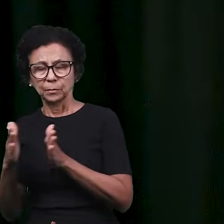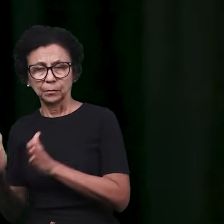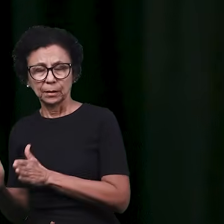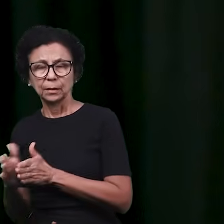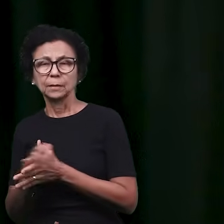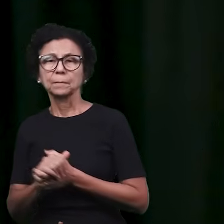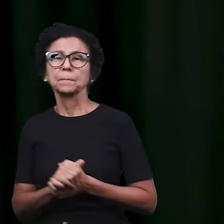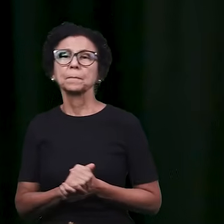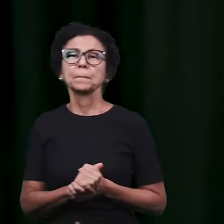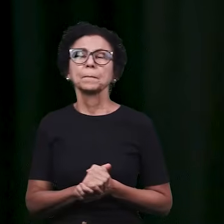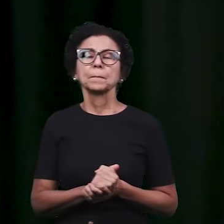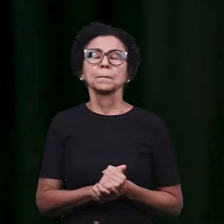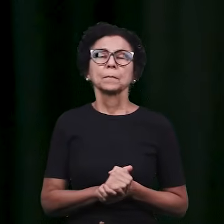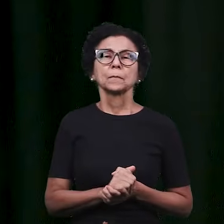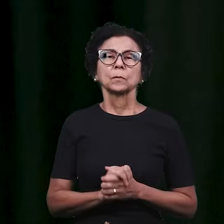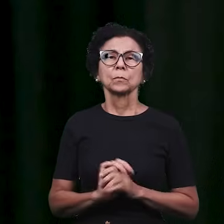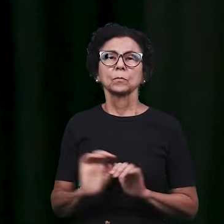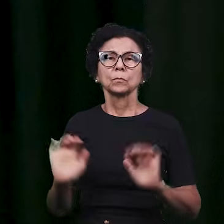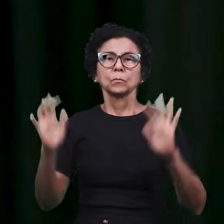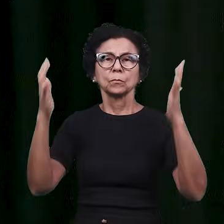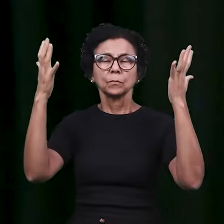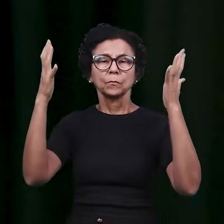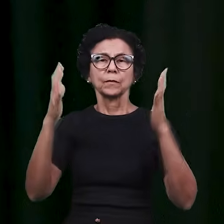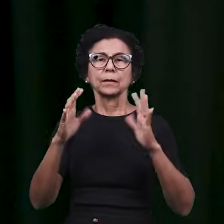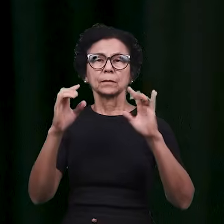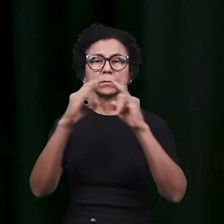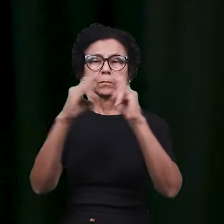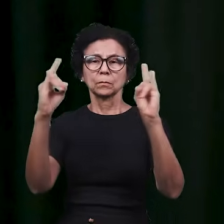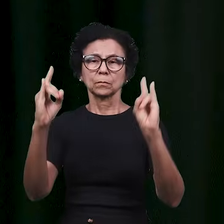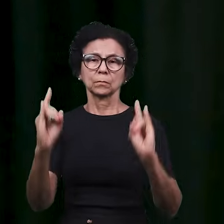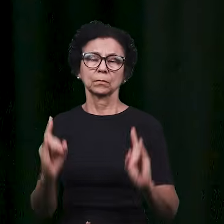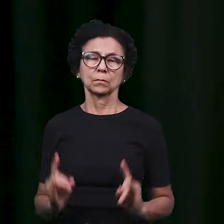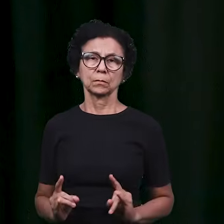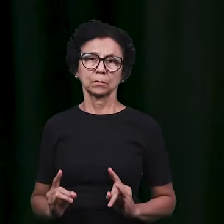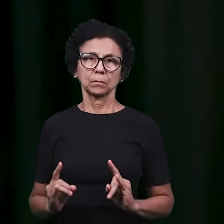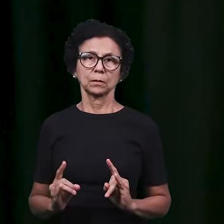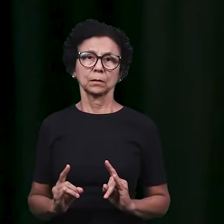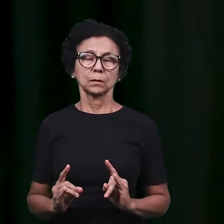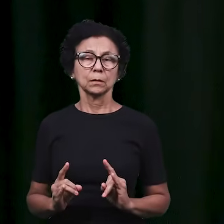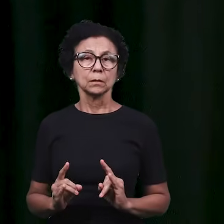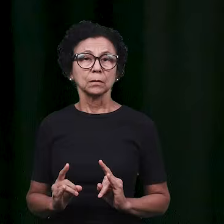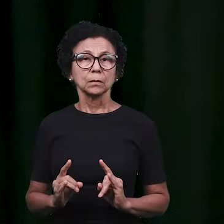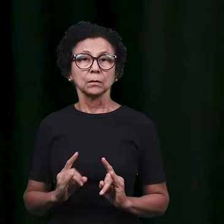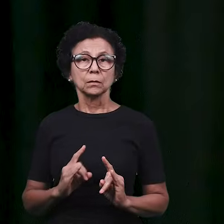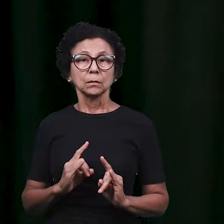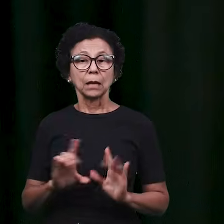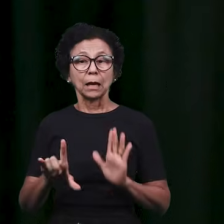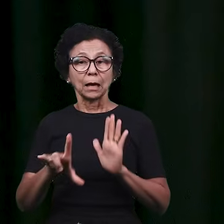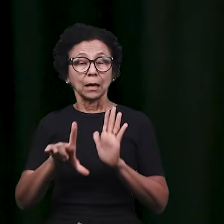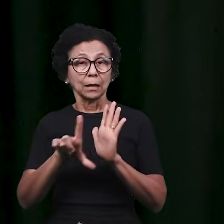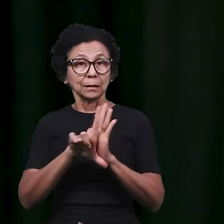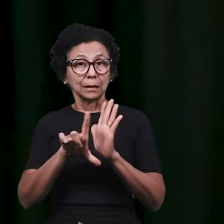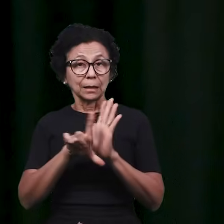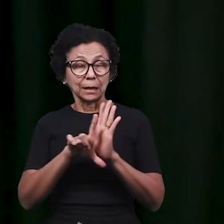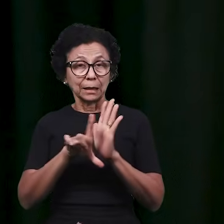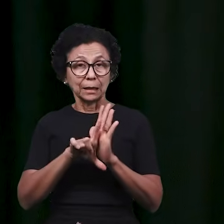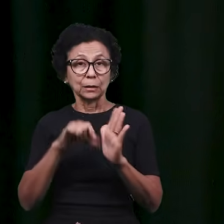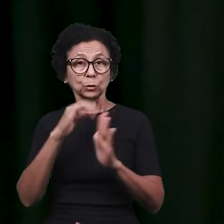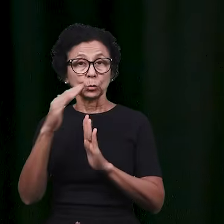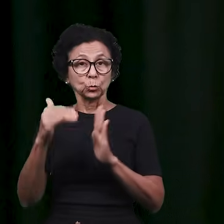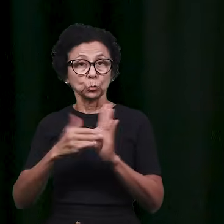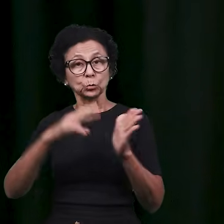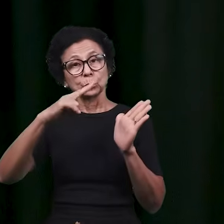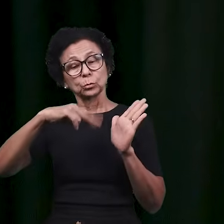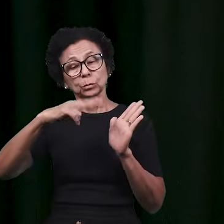E era a festa do tabernáculo, onde toda a lei era lida para o povo. Era um momento de rever tudo, de